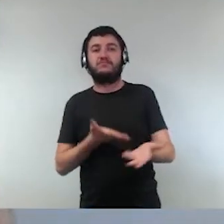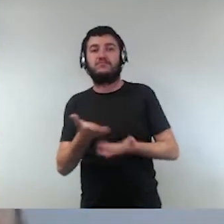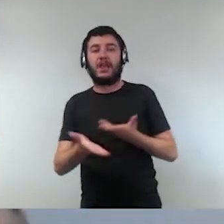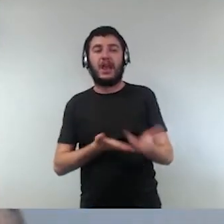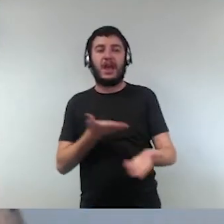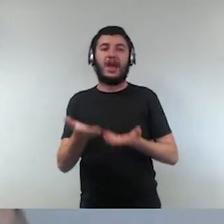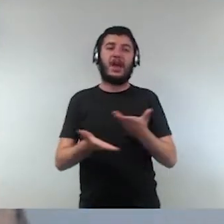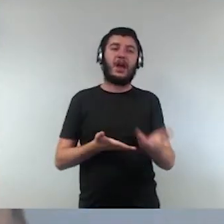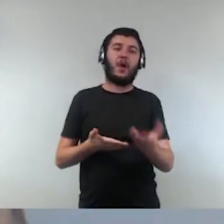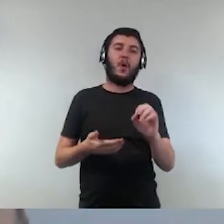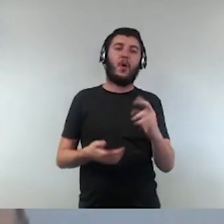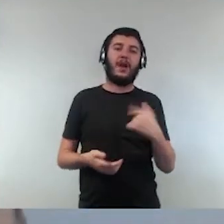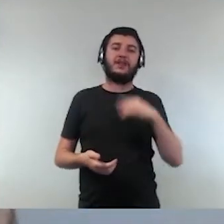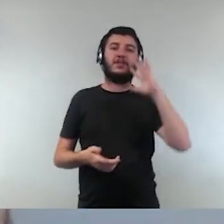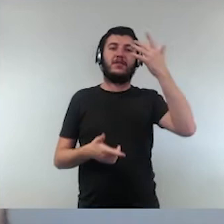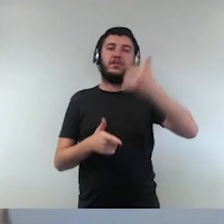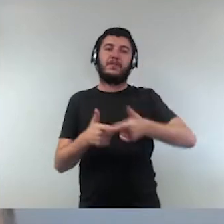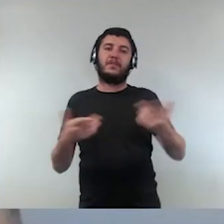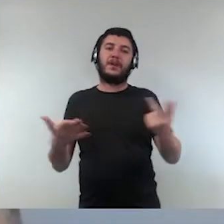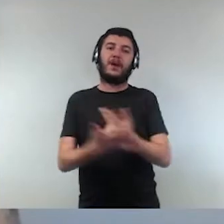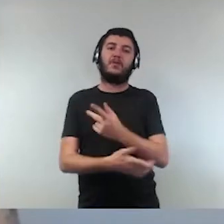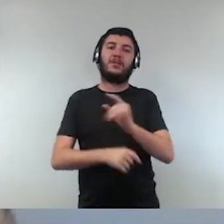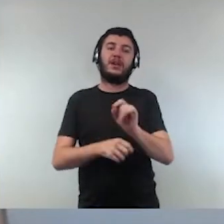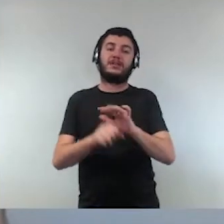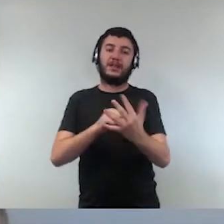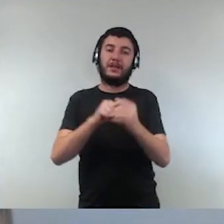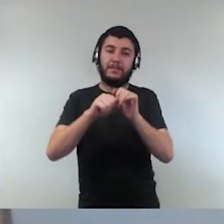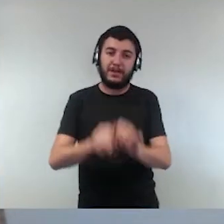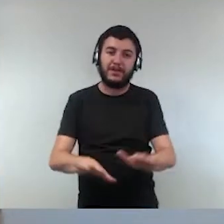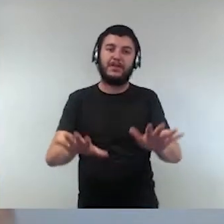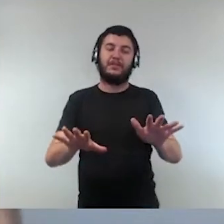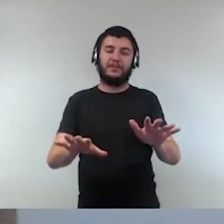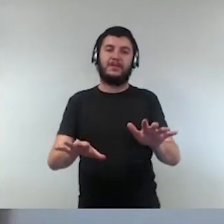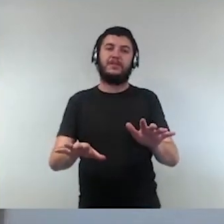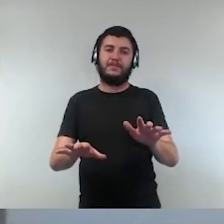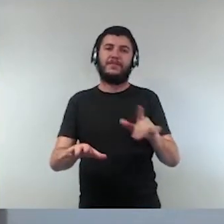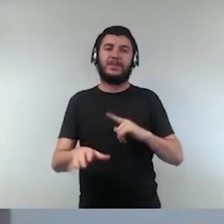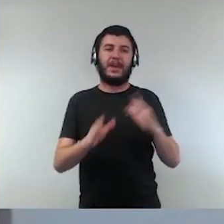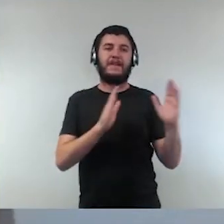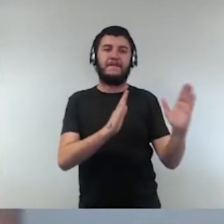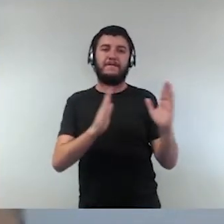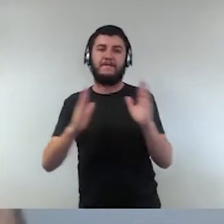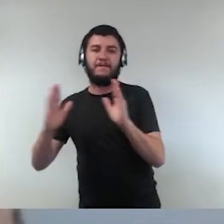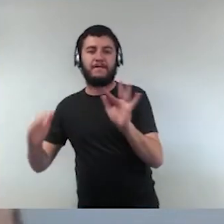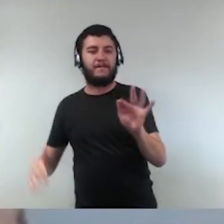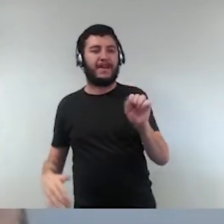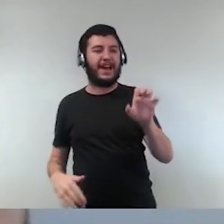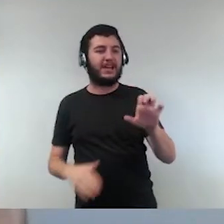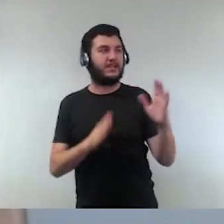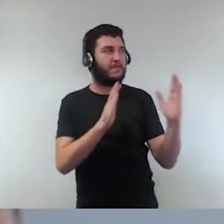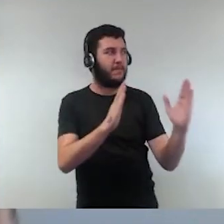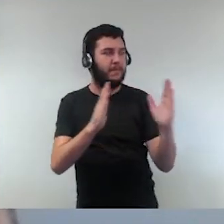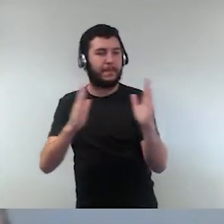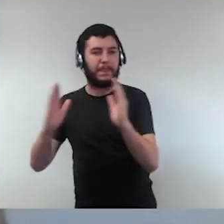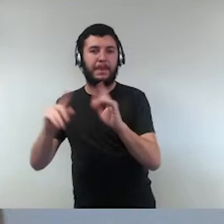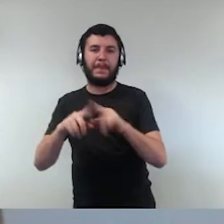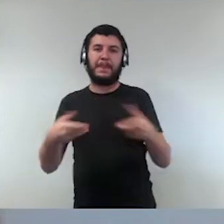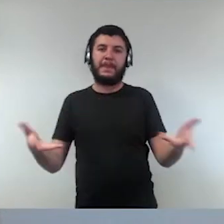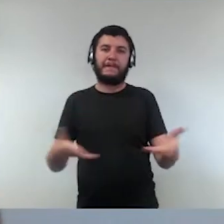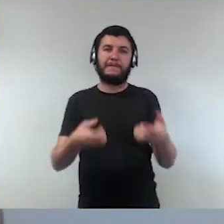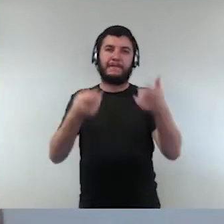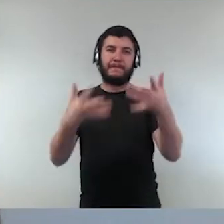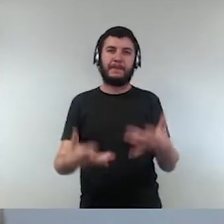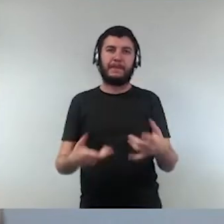crise passa pelas mesmas fases. Identifico aí um período inicial que seria de adaptação contingencial à